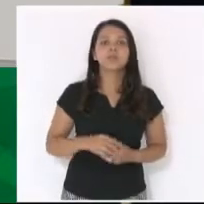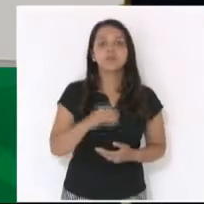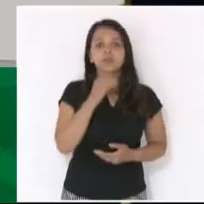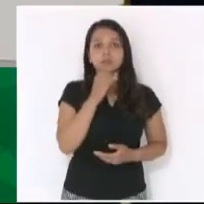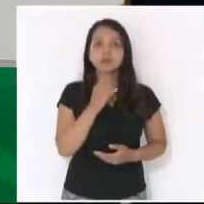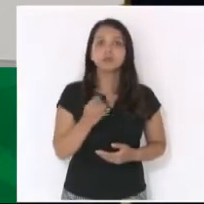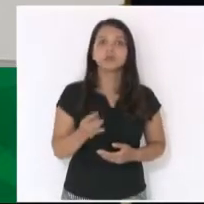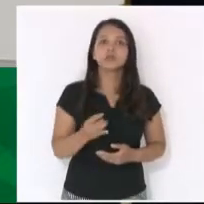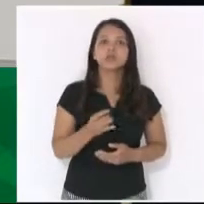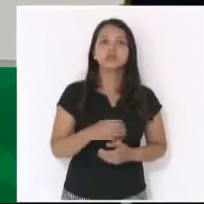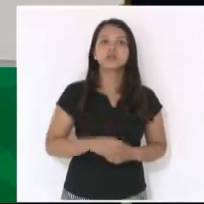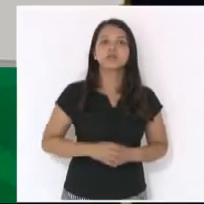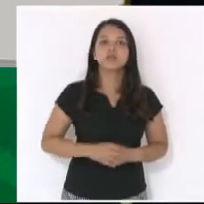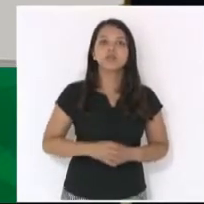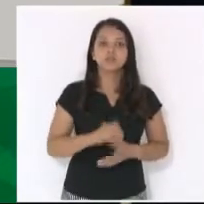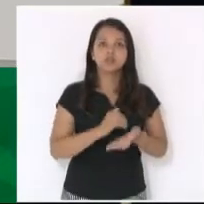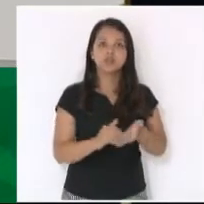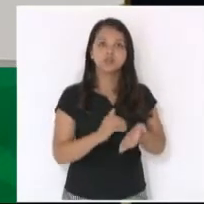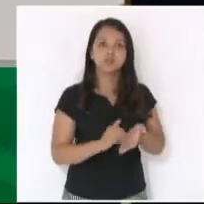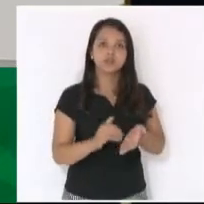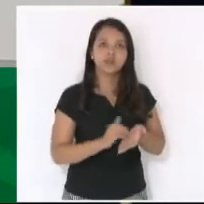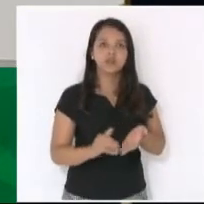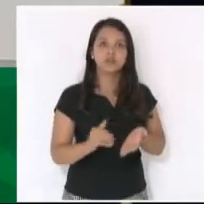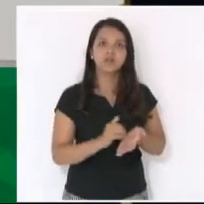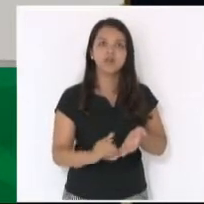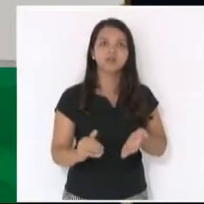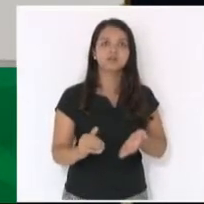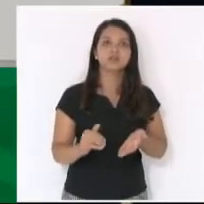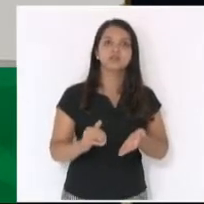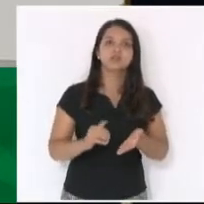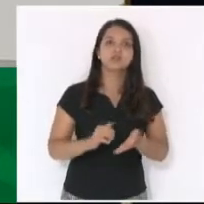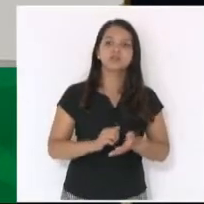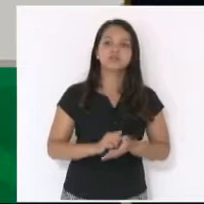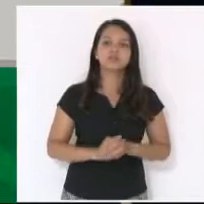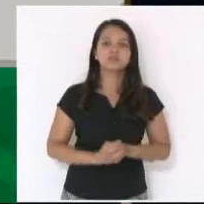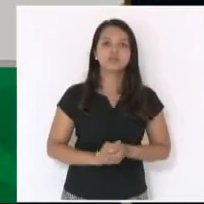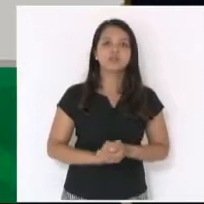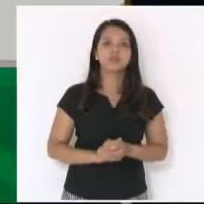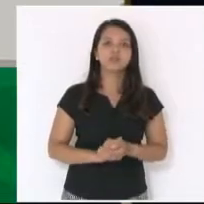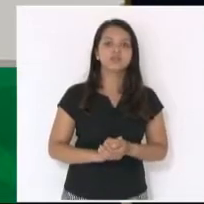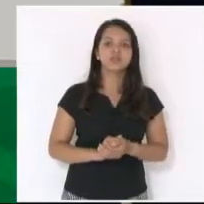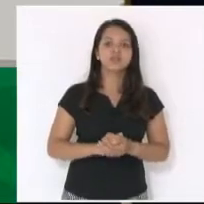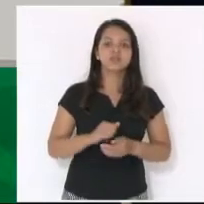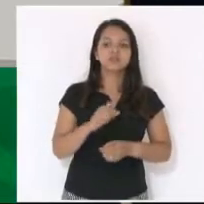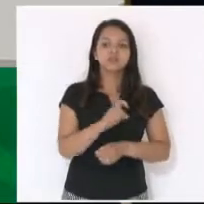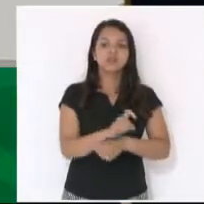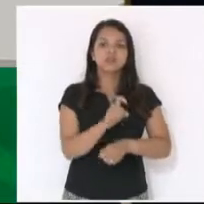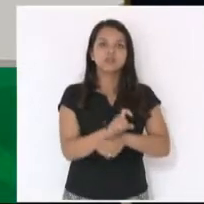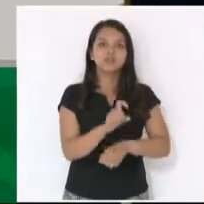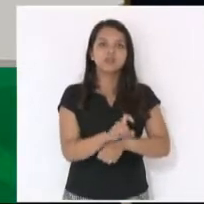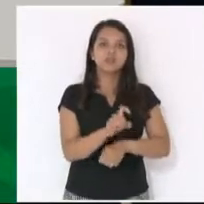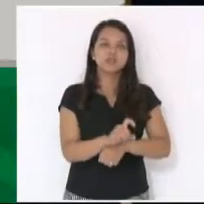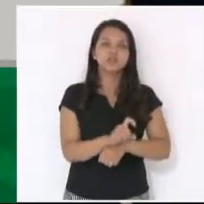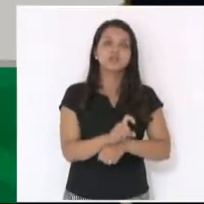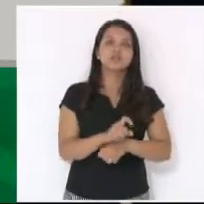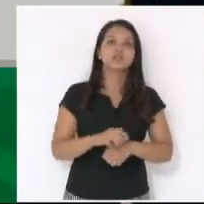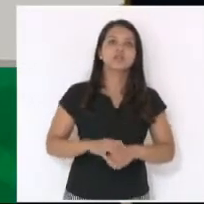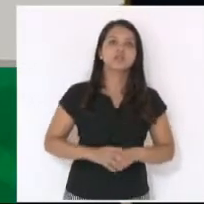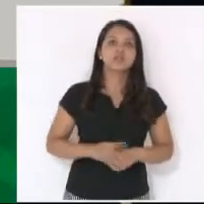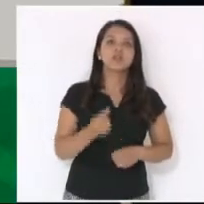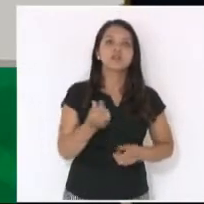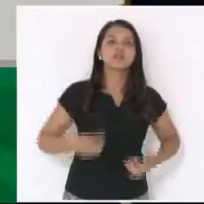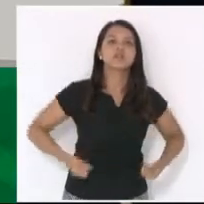ano 2017 custou 15 milhões de reais entre pessoal e